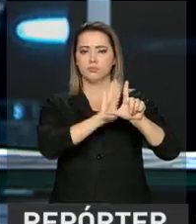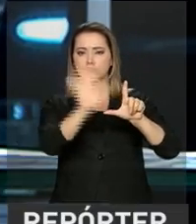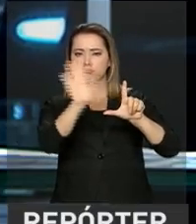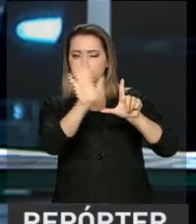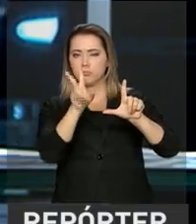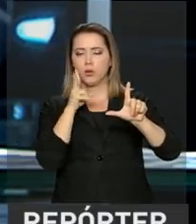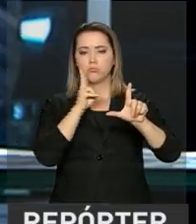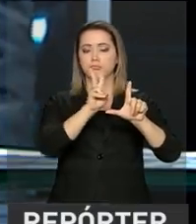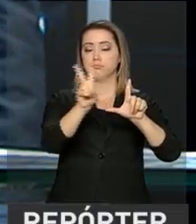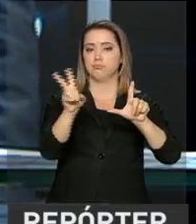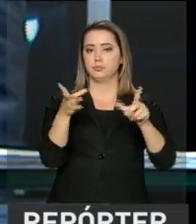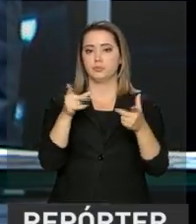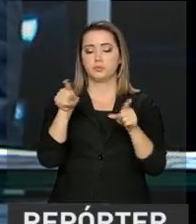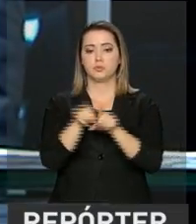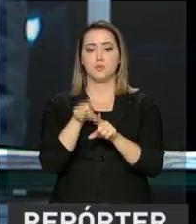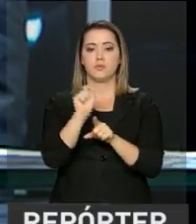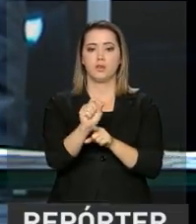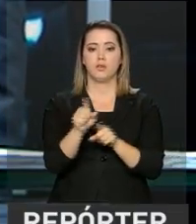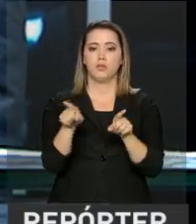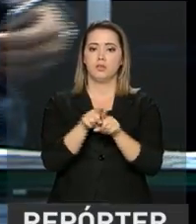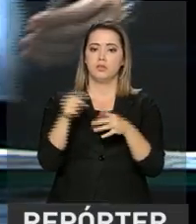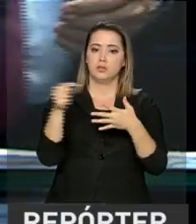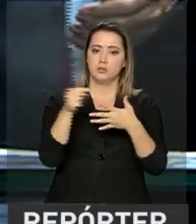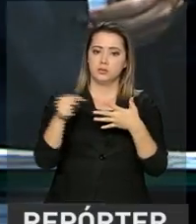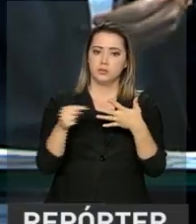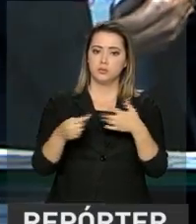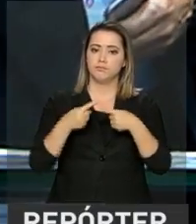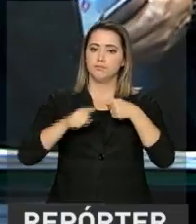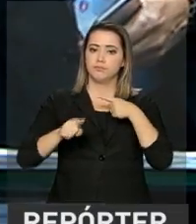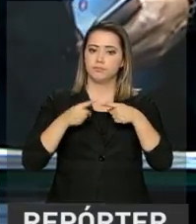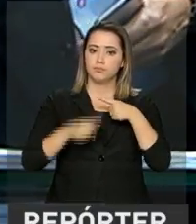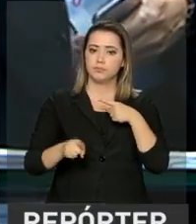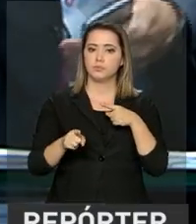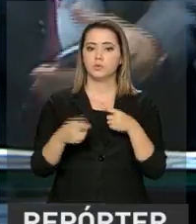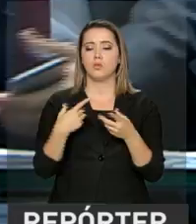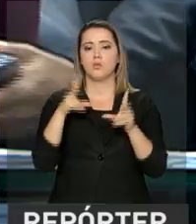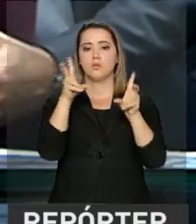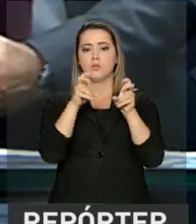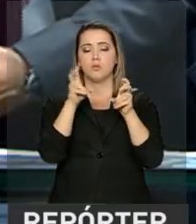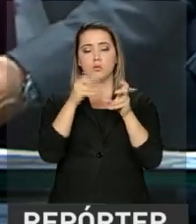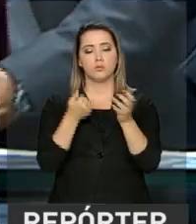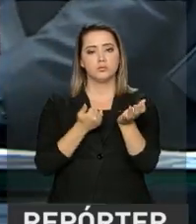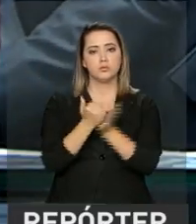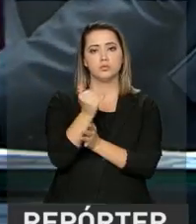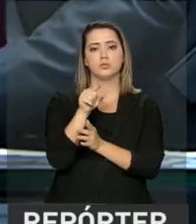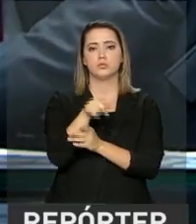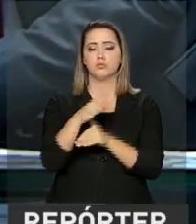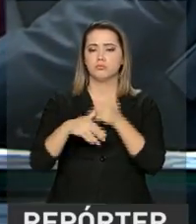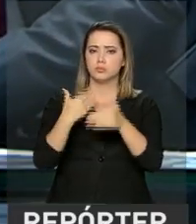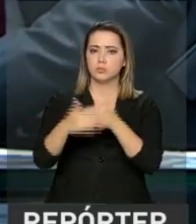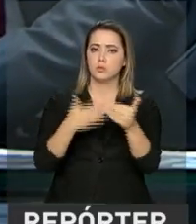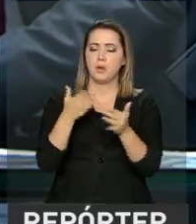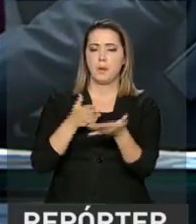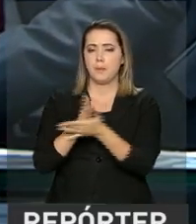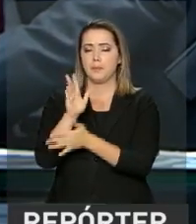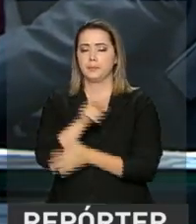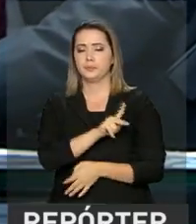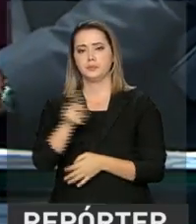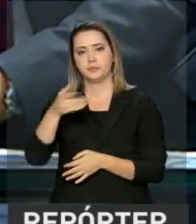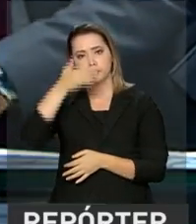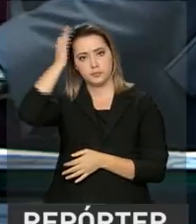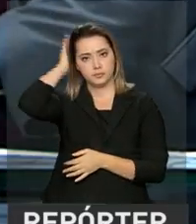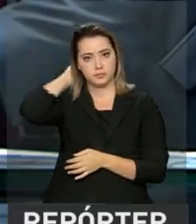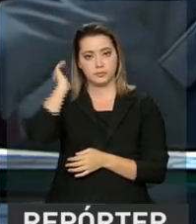Senado. Caso esses destaques também sejam derrubados, o texto segue direto para a sanção do